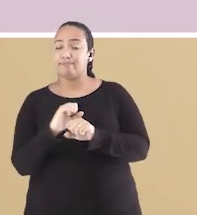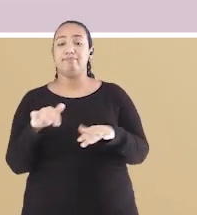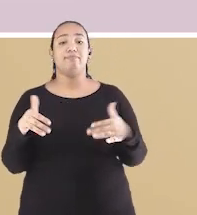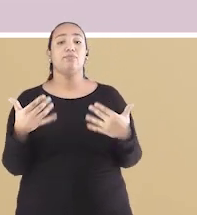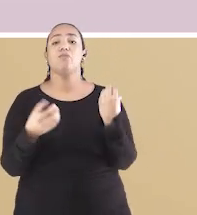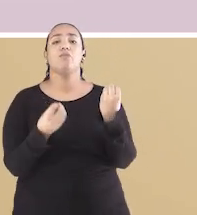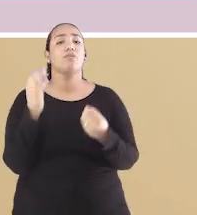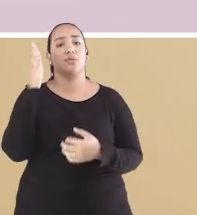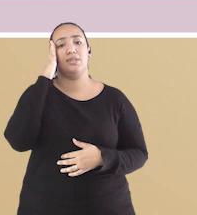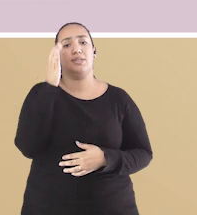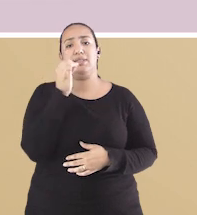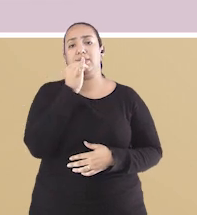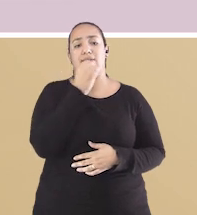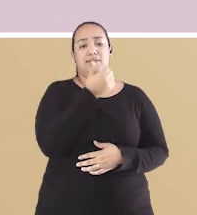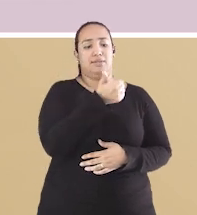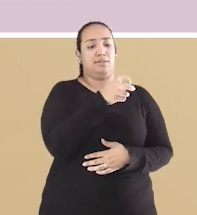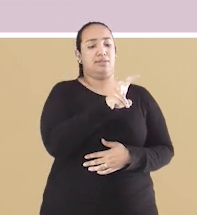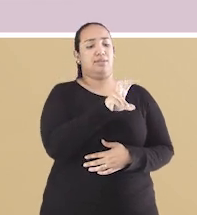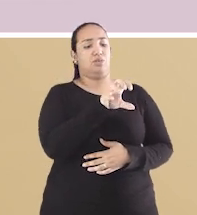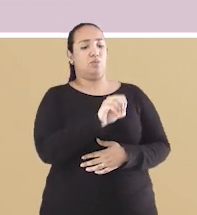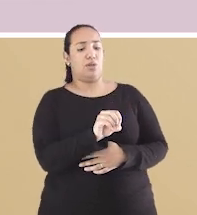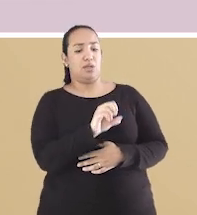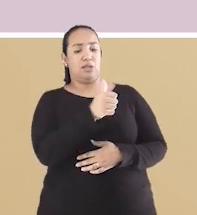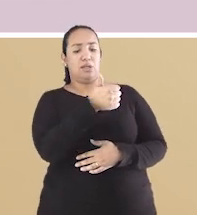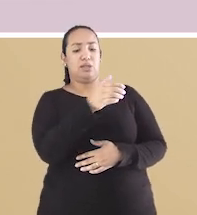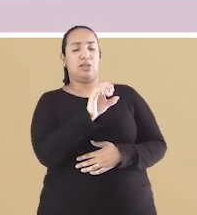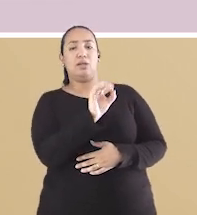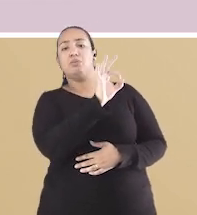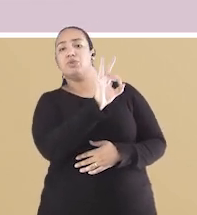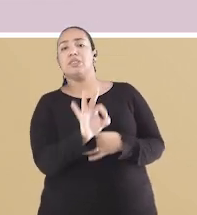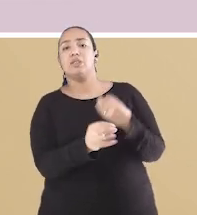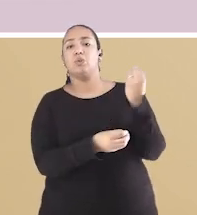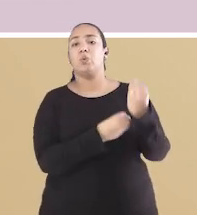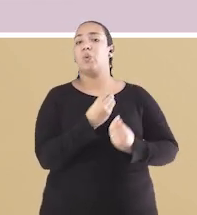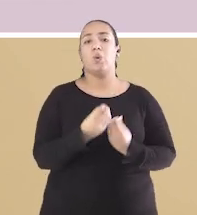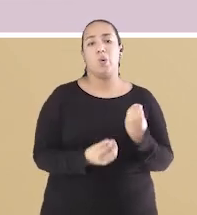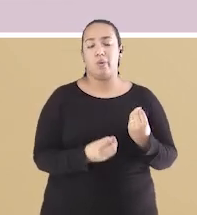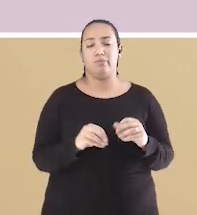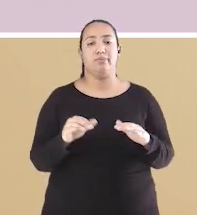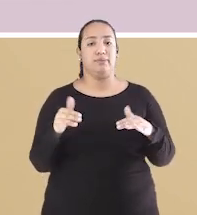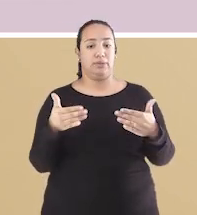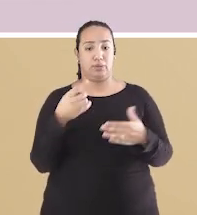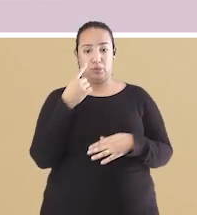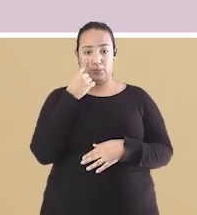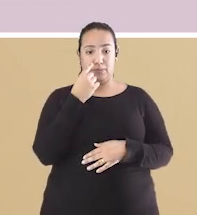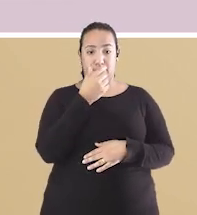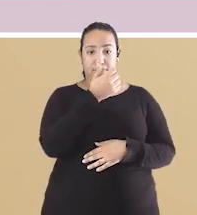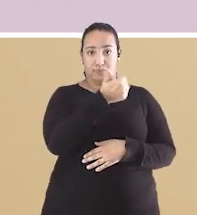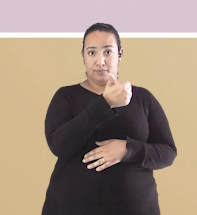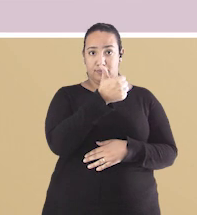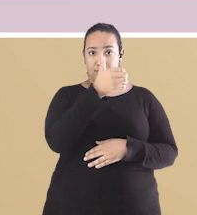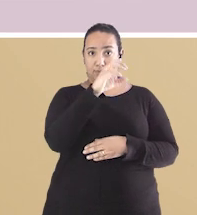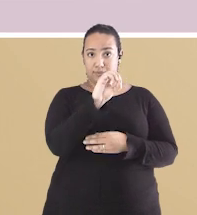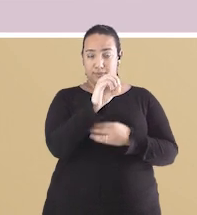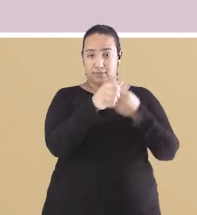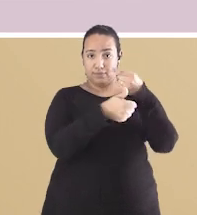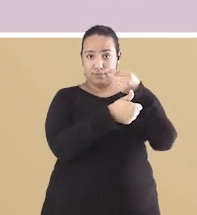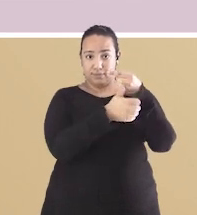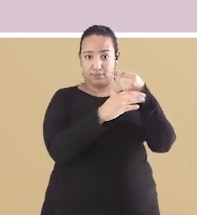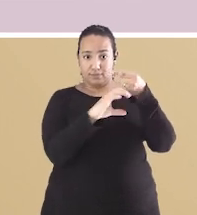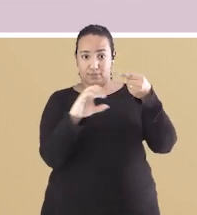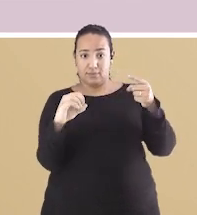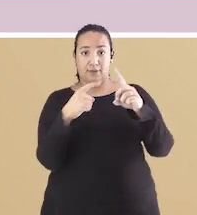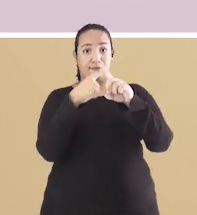é 10% da mesada, podemos fazer o seguinte cálculo: 10 sobre 100